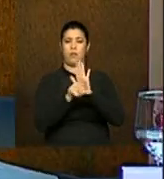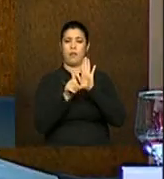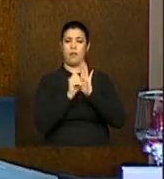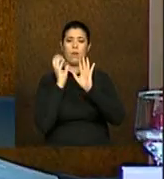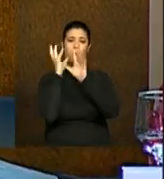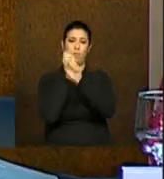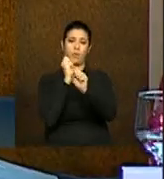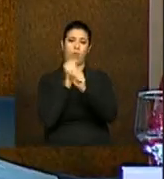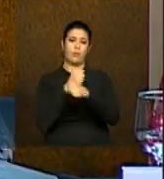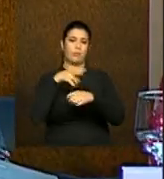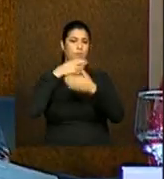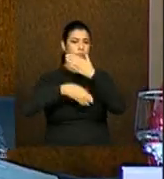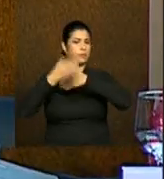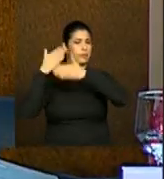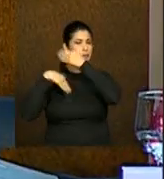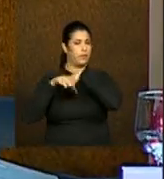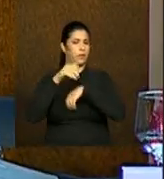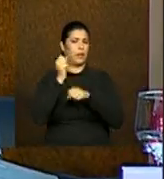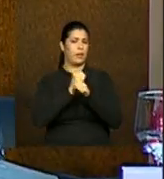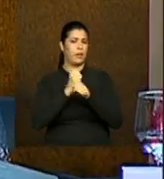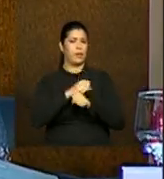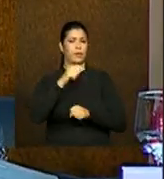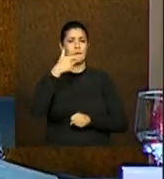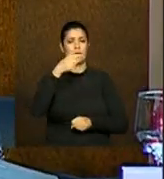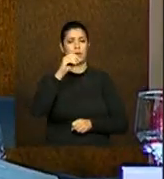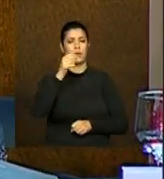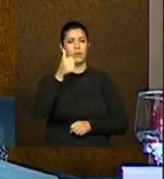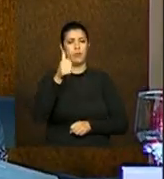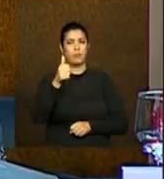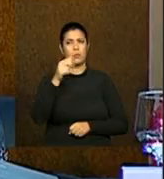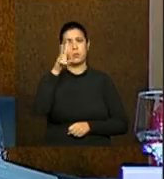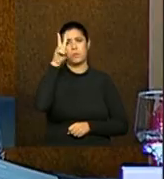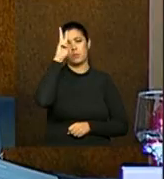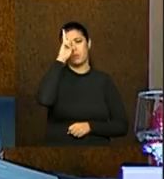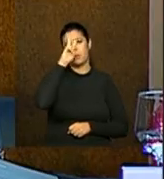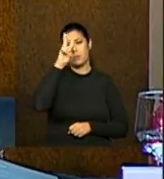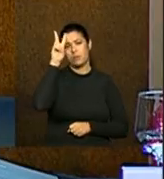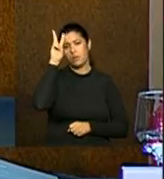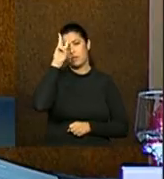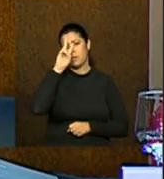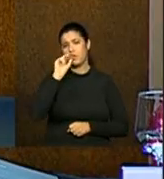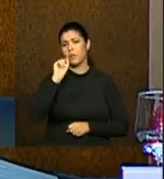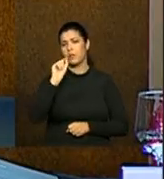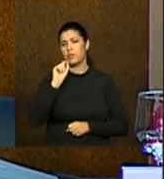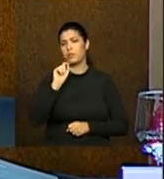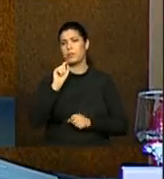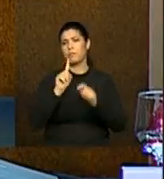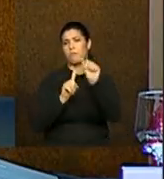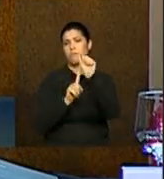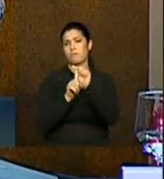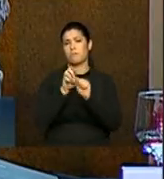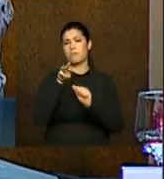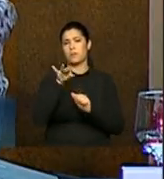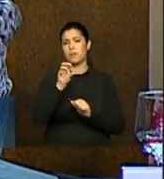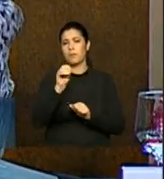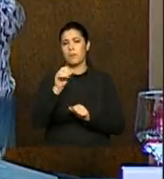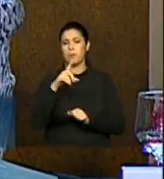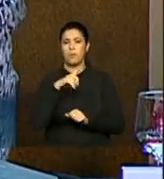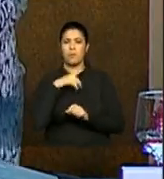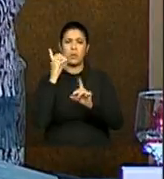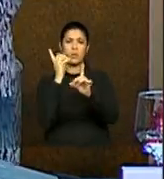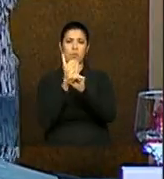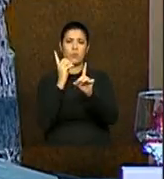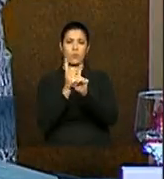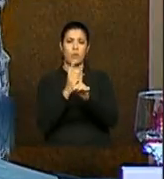lá em 2011, eu lembro, nós fizemos acho que num em maio, num hotel, acho que nós fizemos, né,